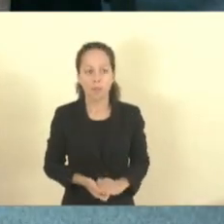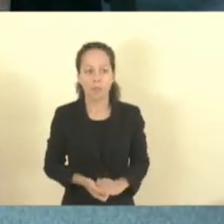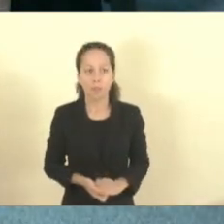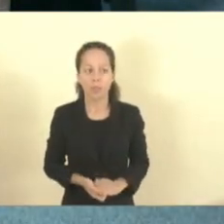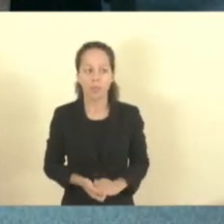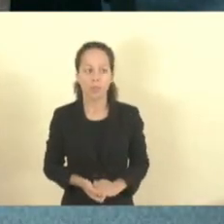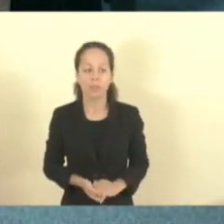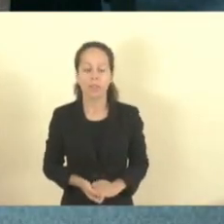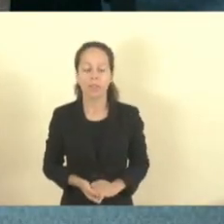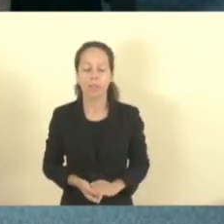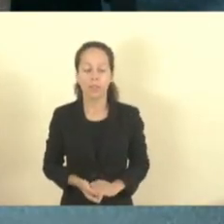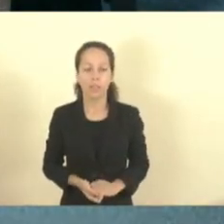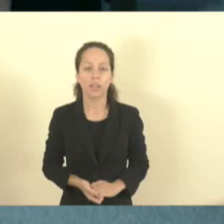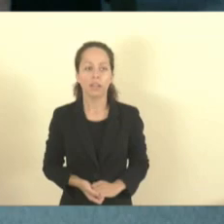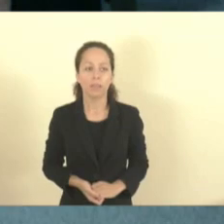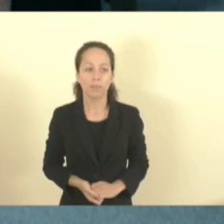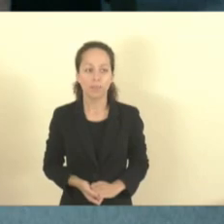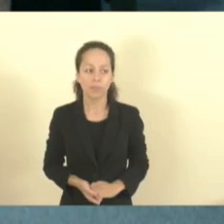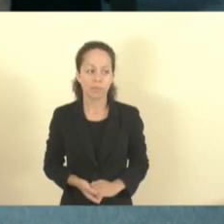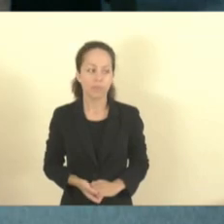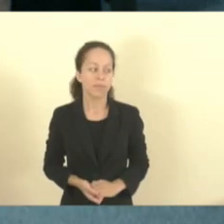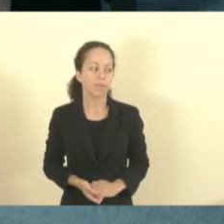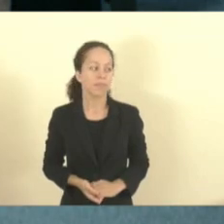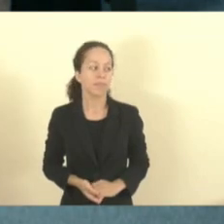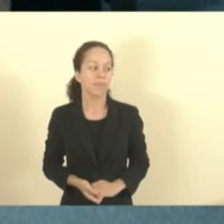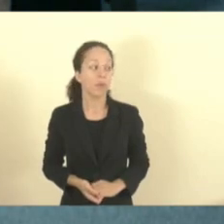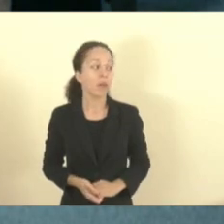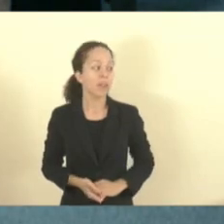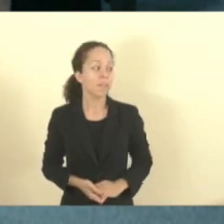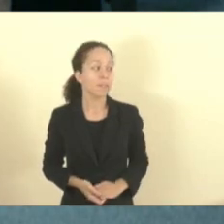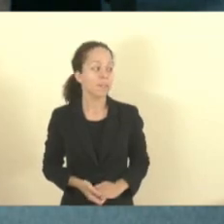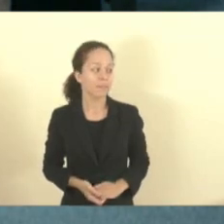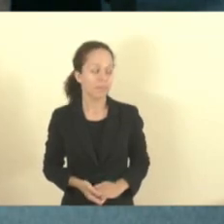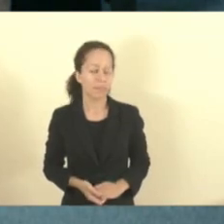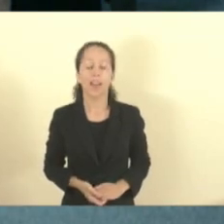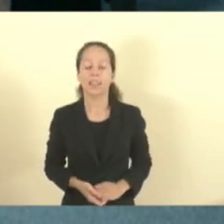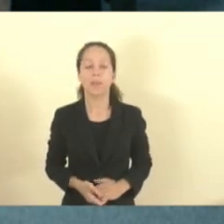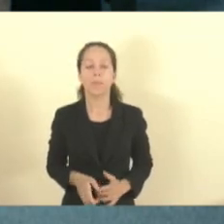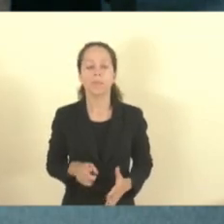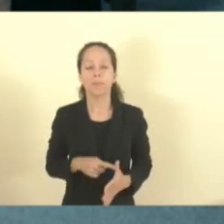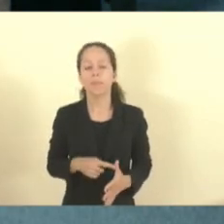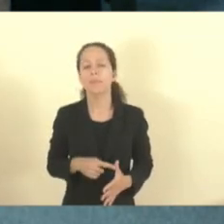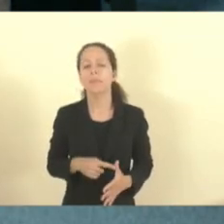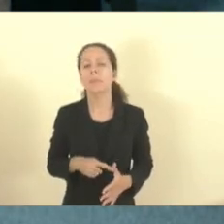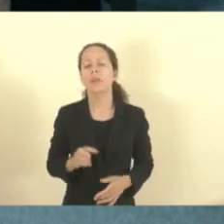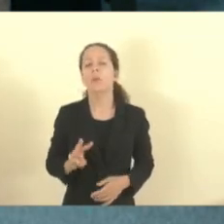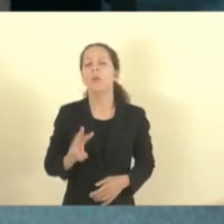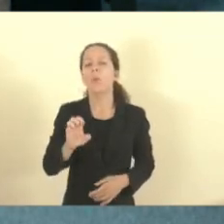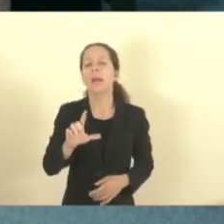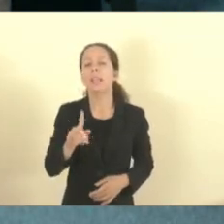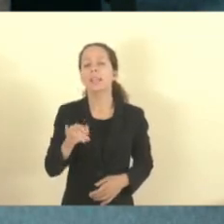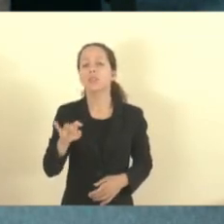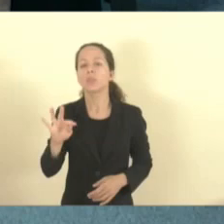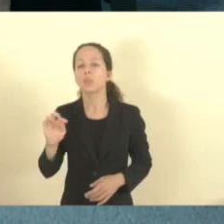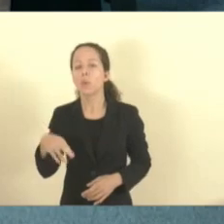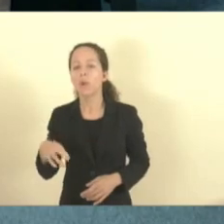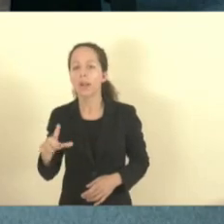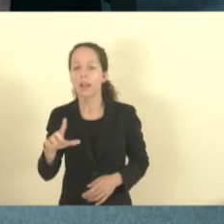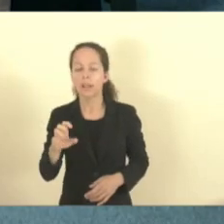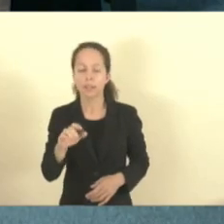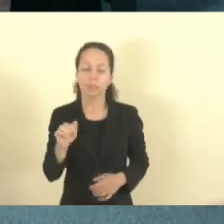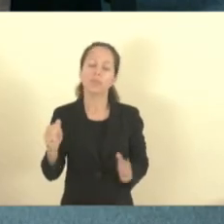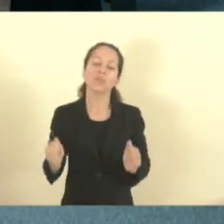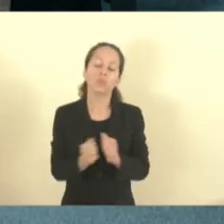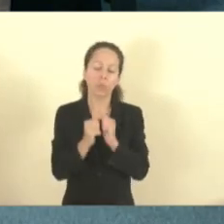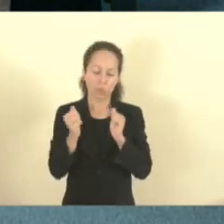Deputado Adilson. Deputado Mazinho dos Anjos da comissão. Deputado Wellington Calegari. Com relator, deputado